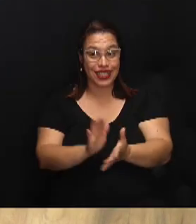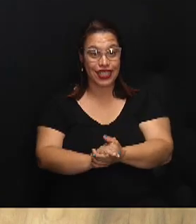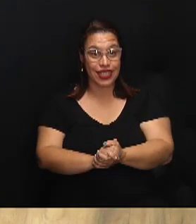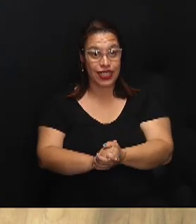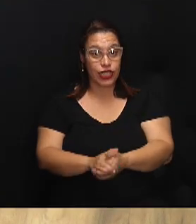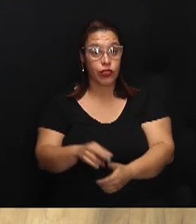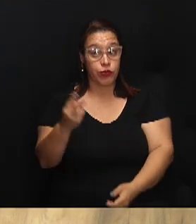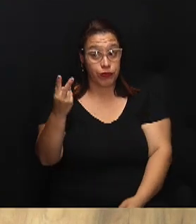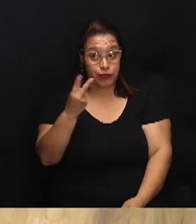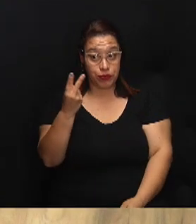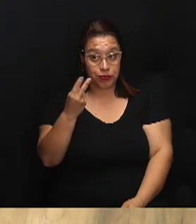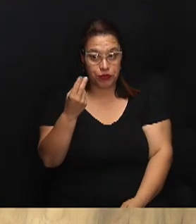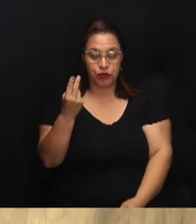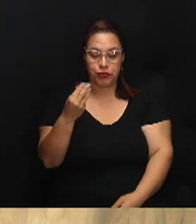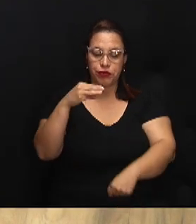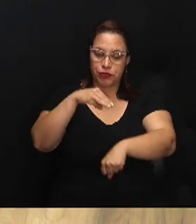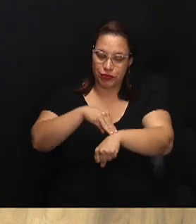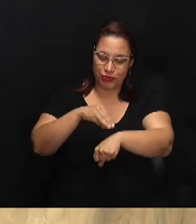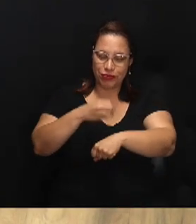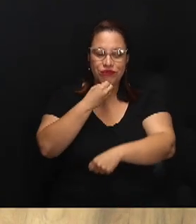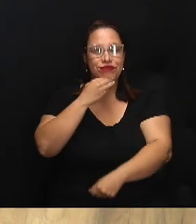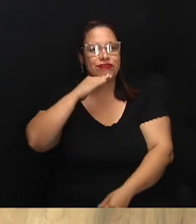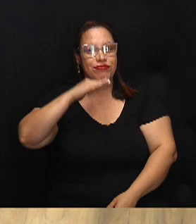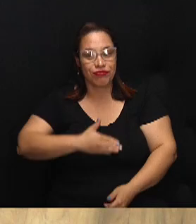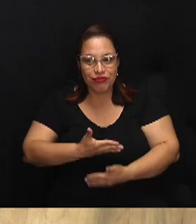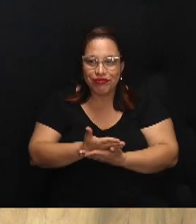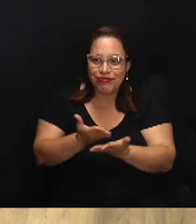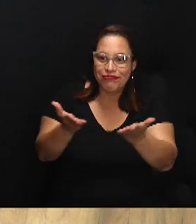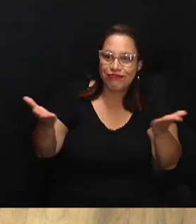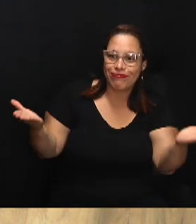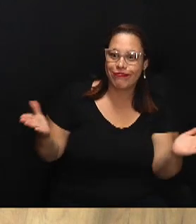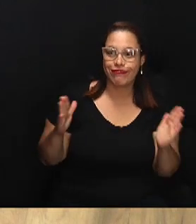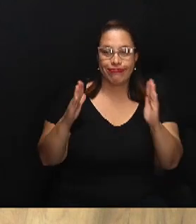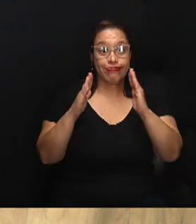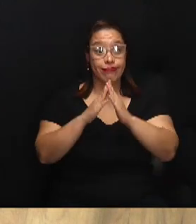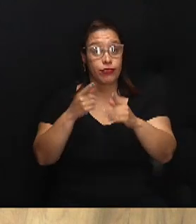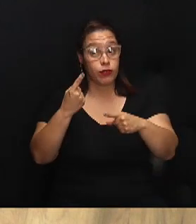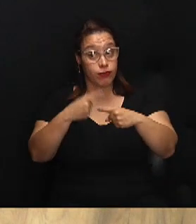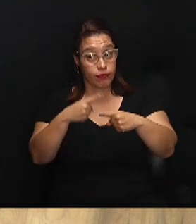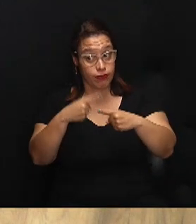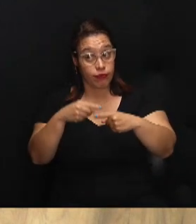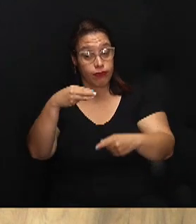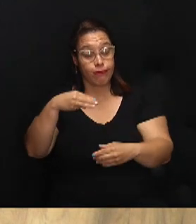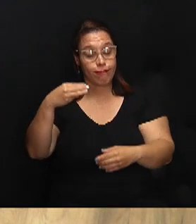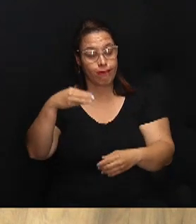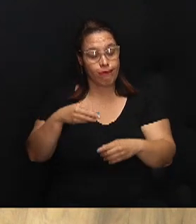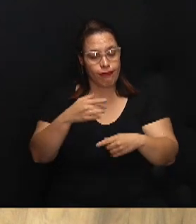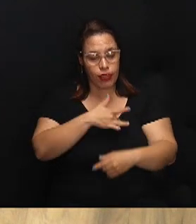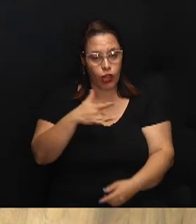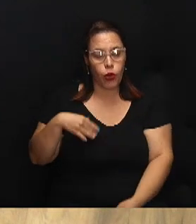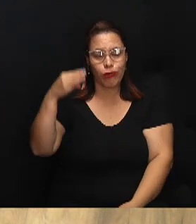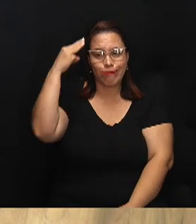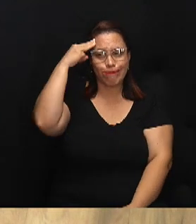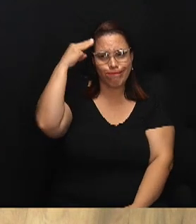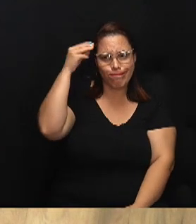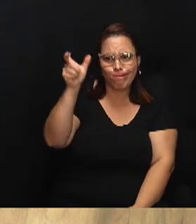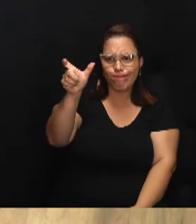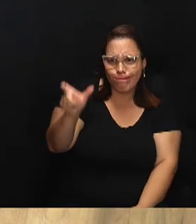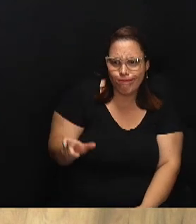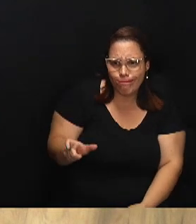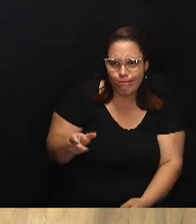São 2h02, uma boa tarde para você aí de casa, porque olha só, a saúde mental de uma pessoa